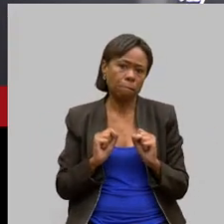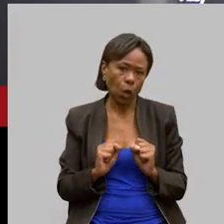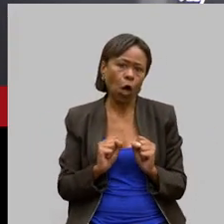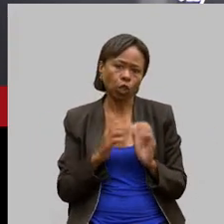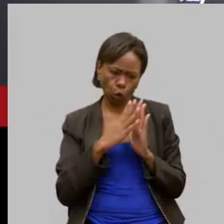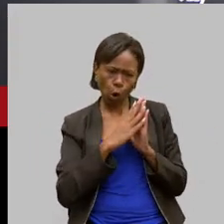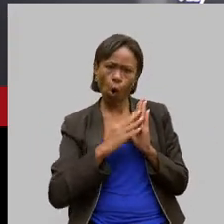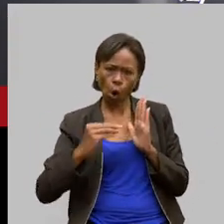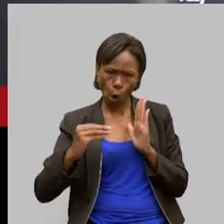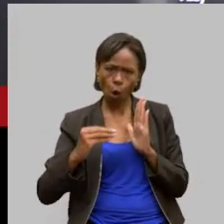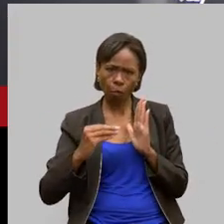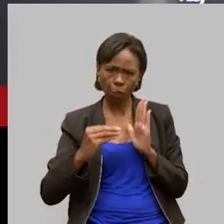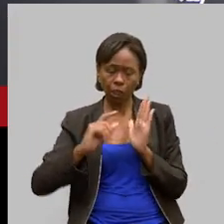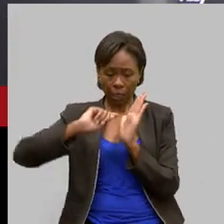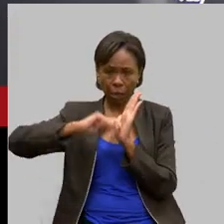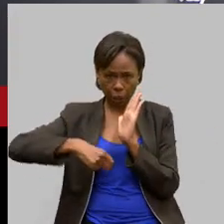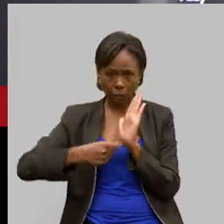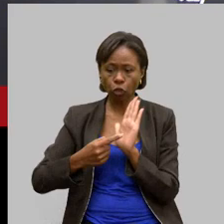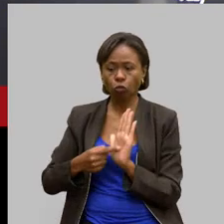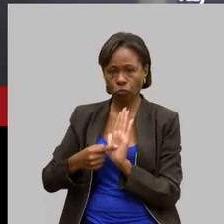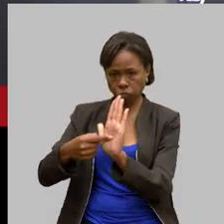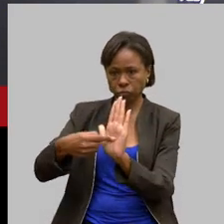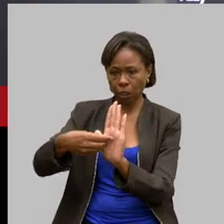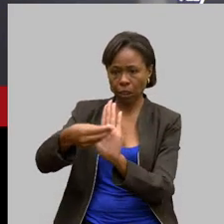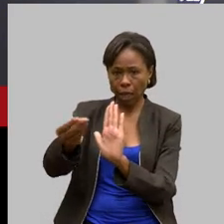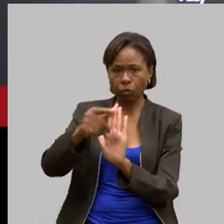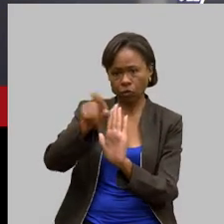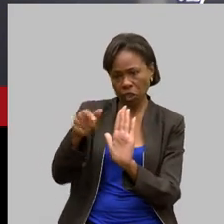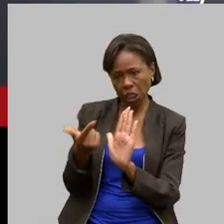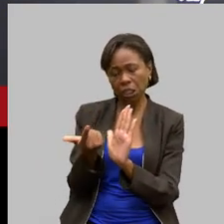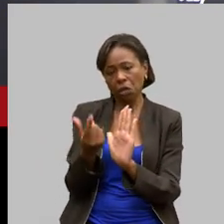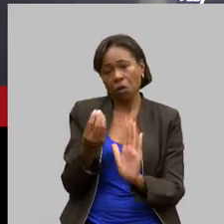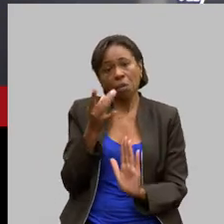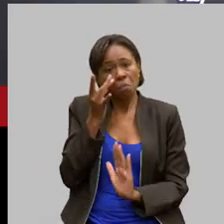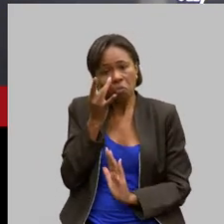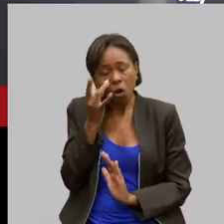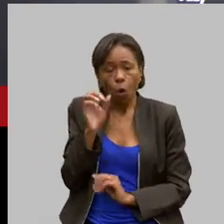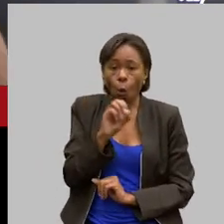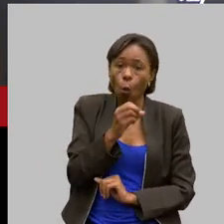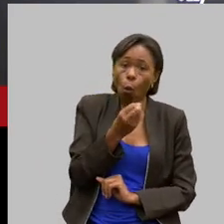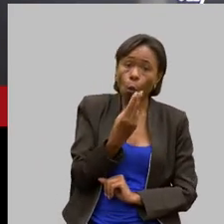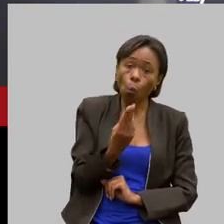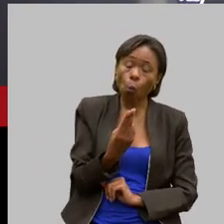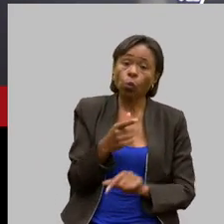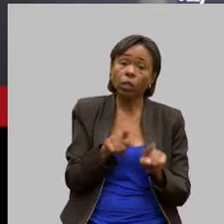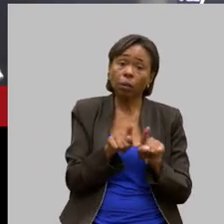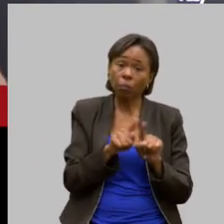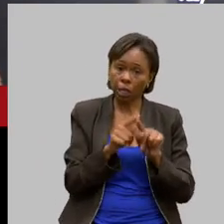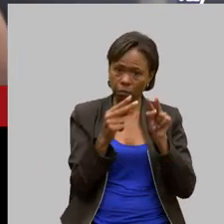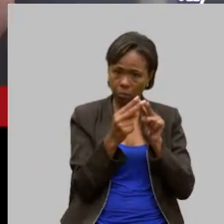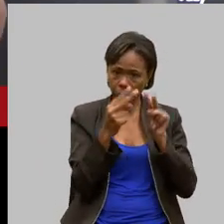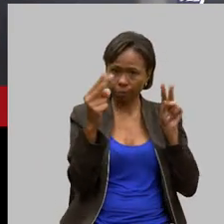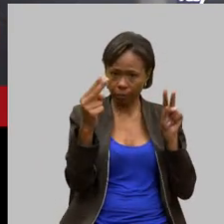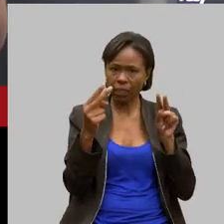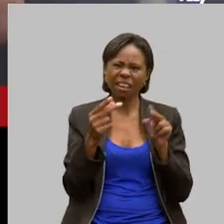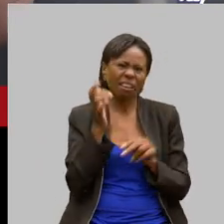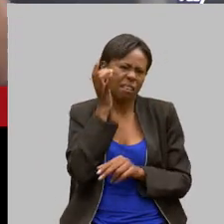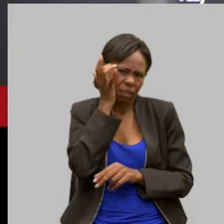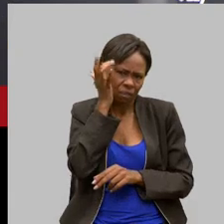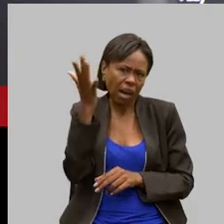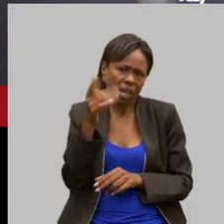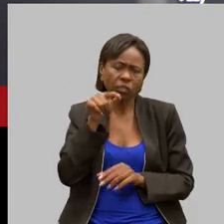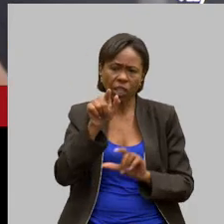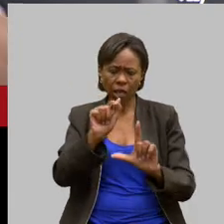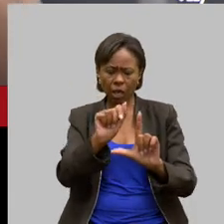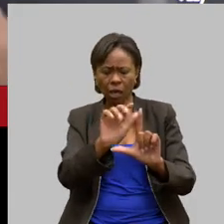assinado para vocês pegarem de f for presencial e também tem de forma virtual muito fácil botou o QR